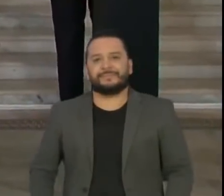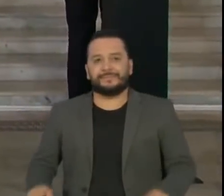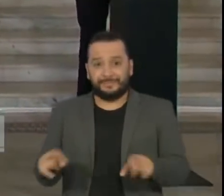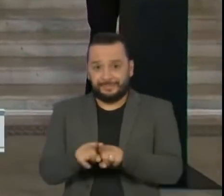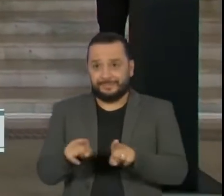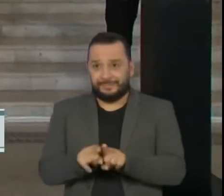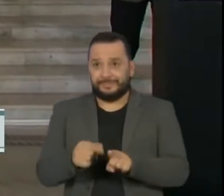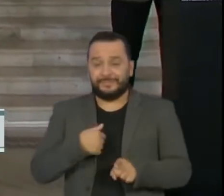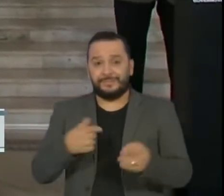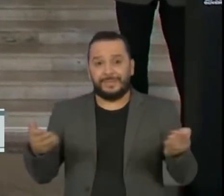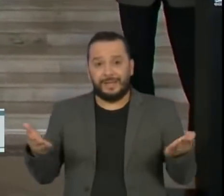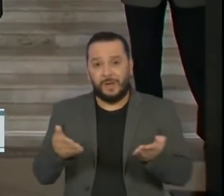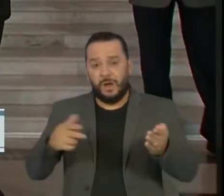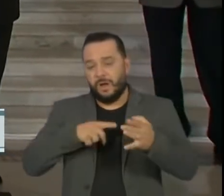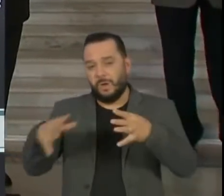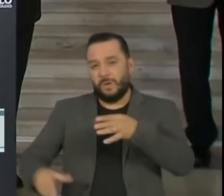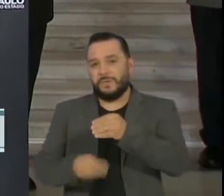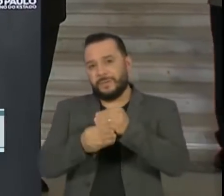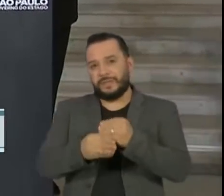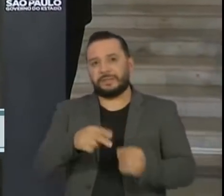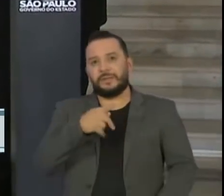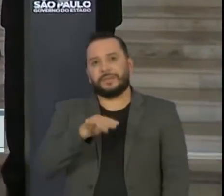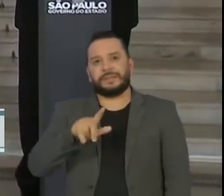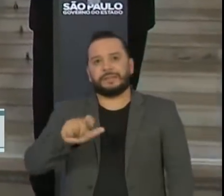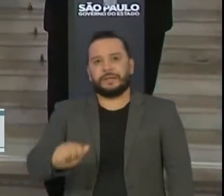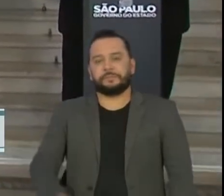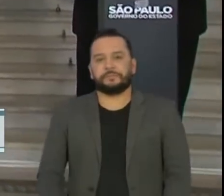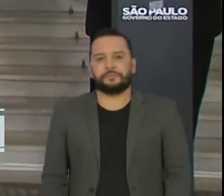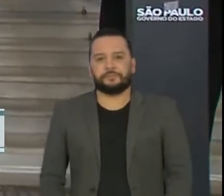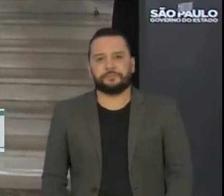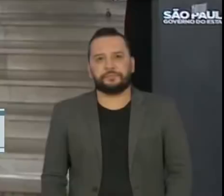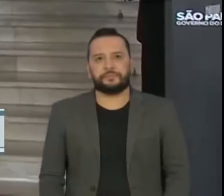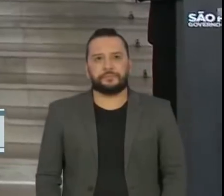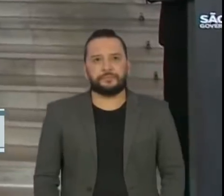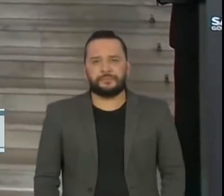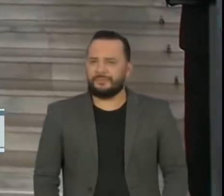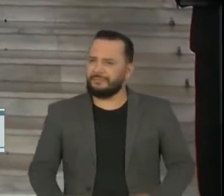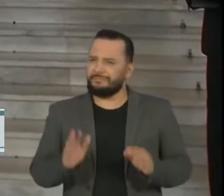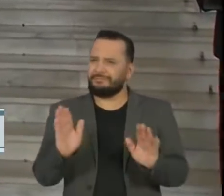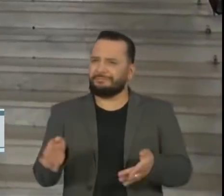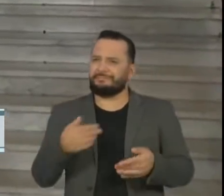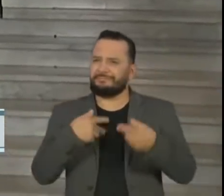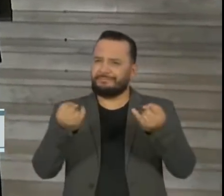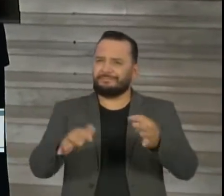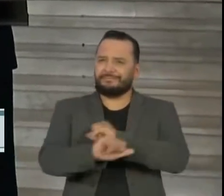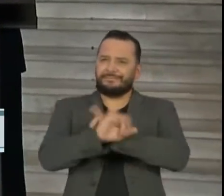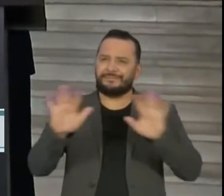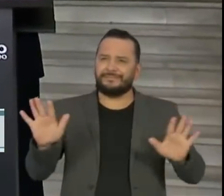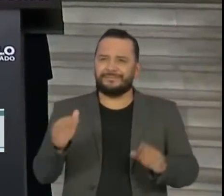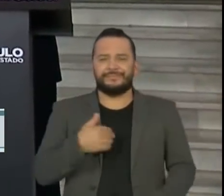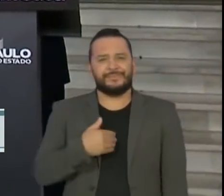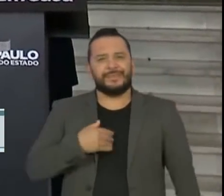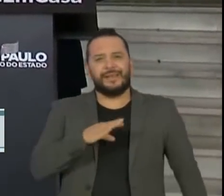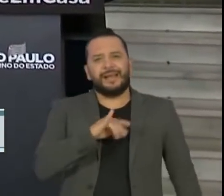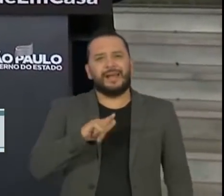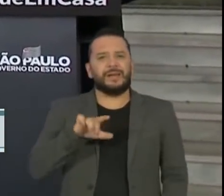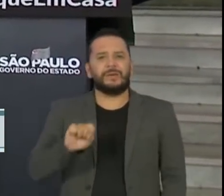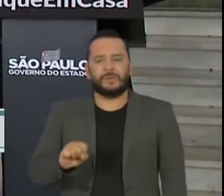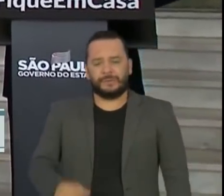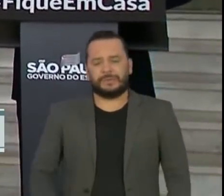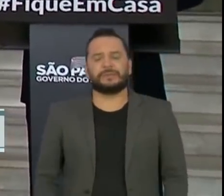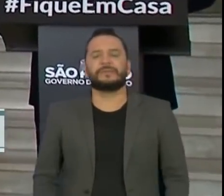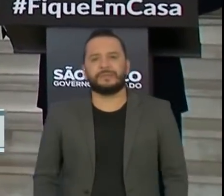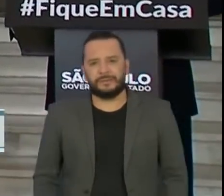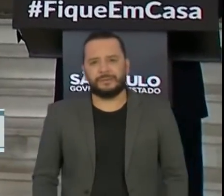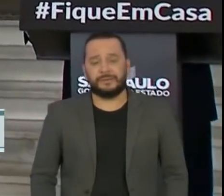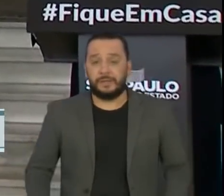uma breve complementação da Patrícia Ellen. Que já foi bastante bem explicado pelo Dr. Carlos Gabardo, mas na